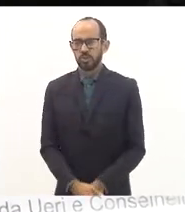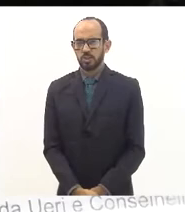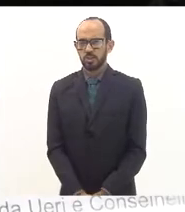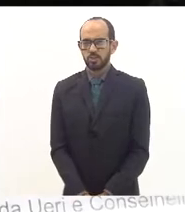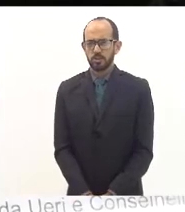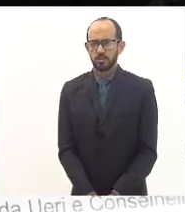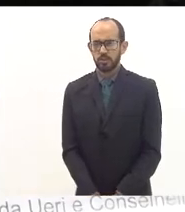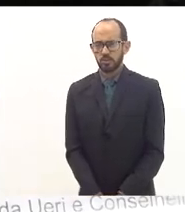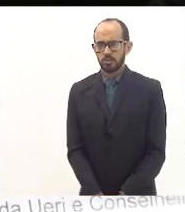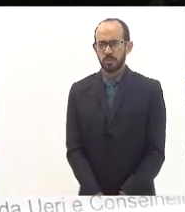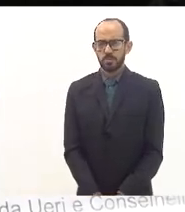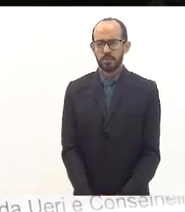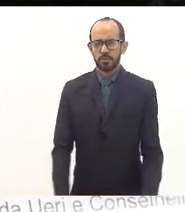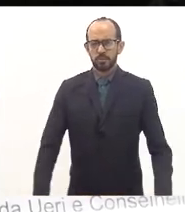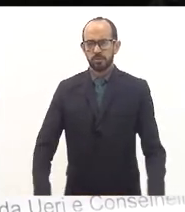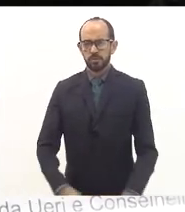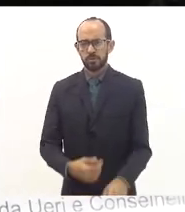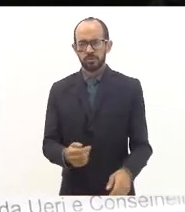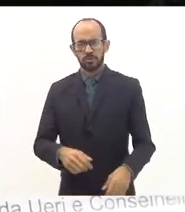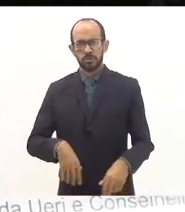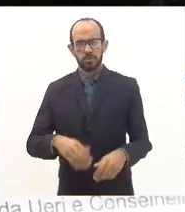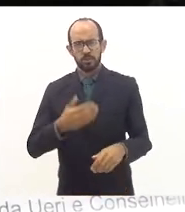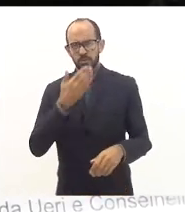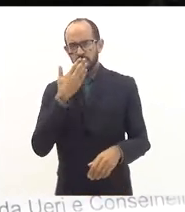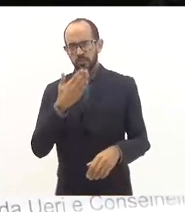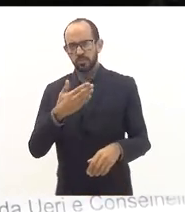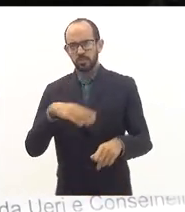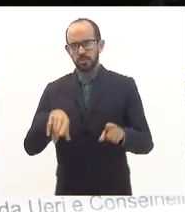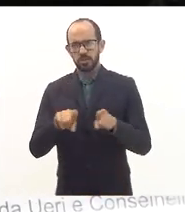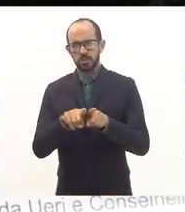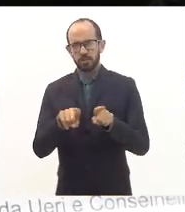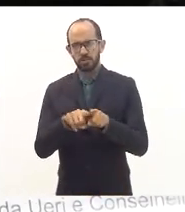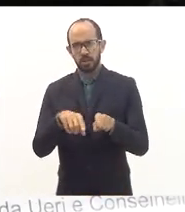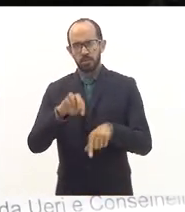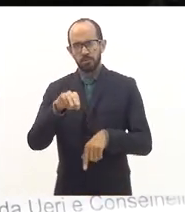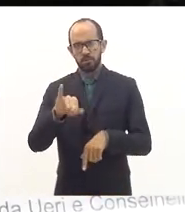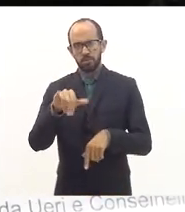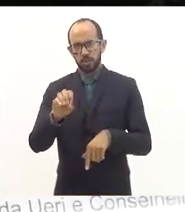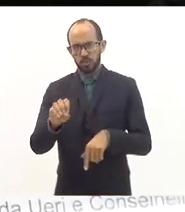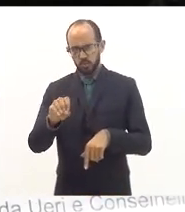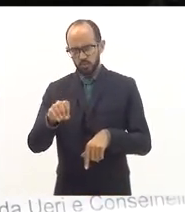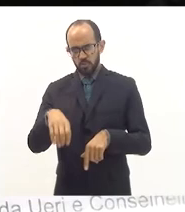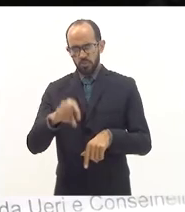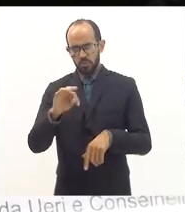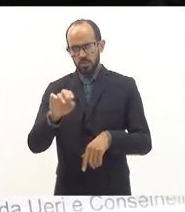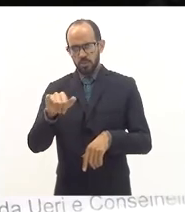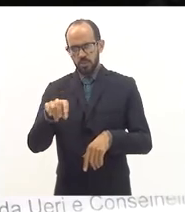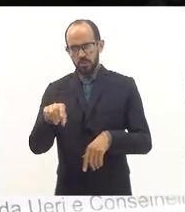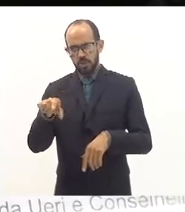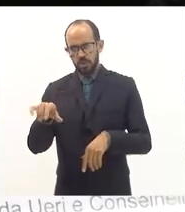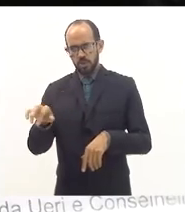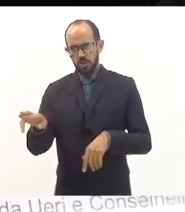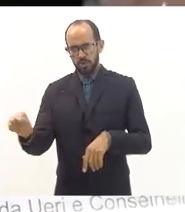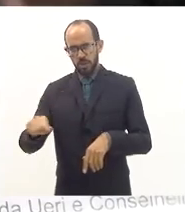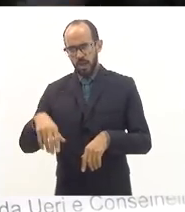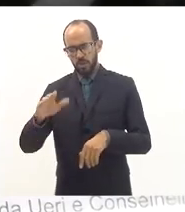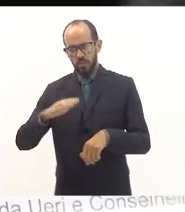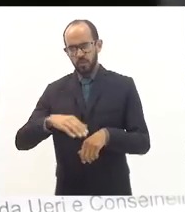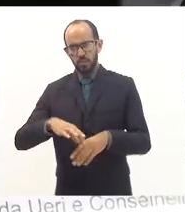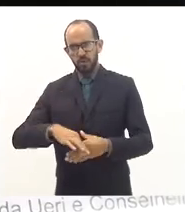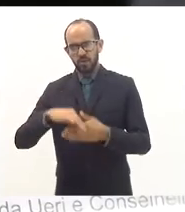sinceras desculpas por isso. Eu gostaria de mencionar Miro Teixeira, que foi o decano da Câmara